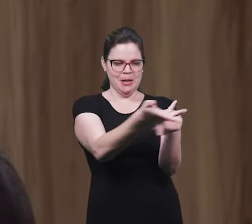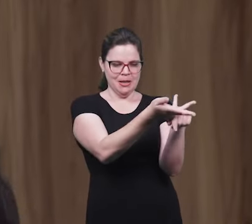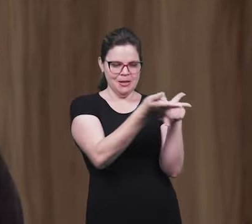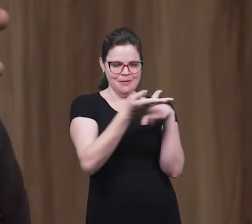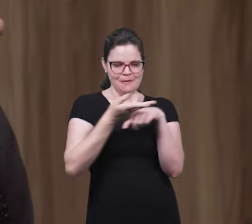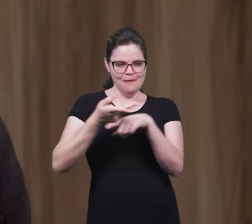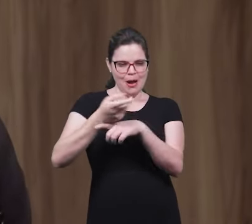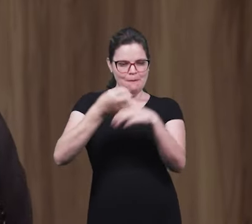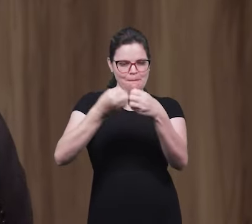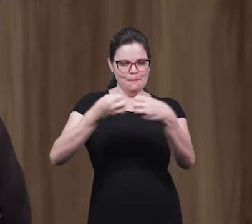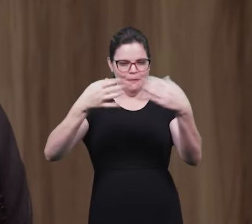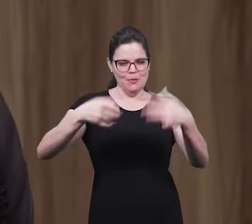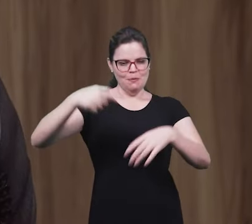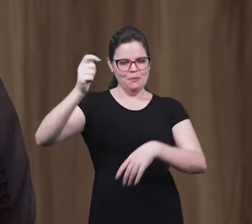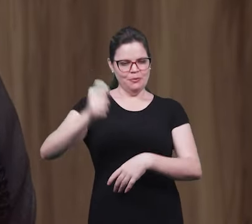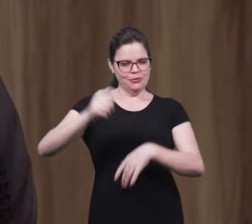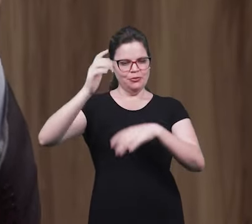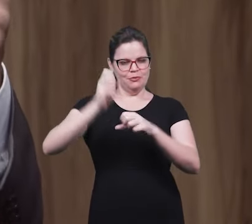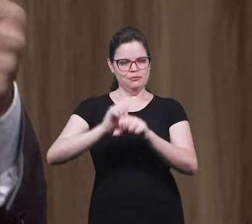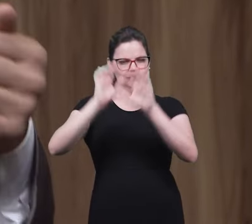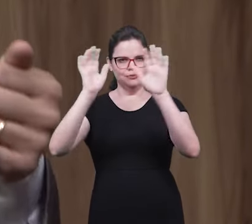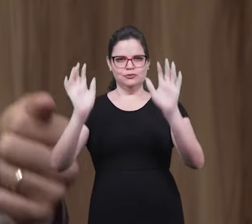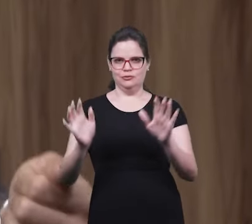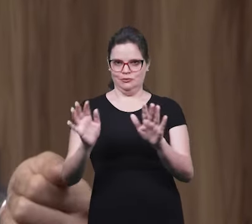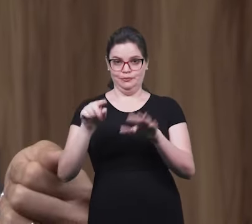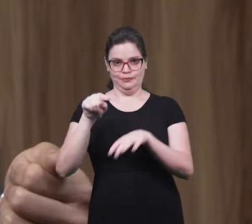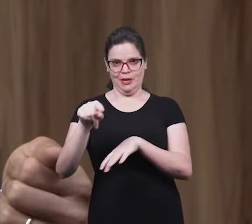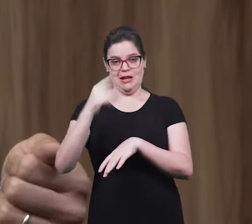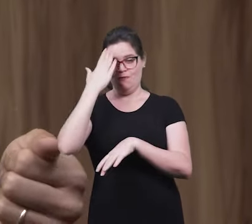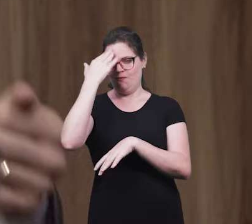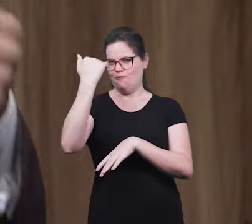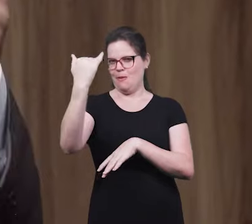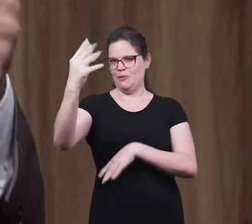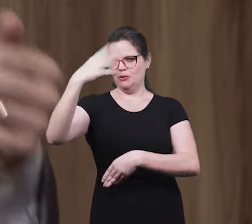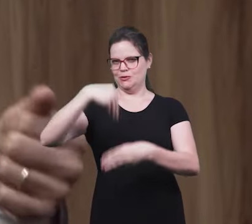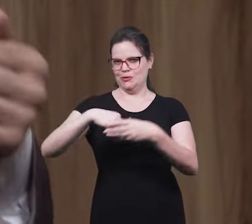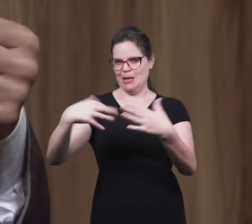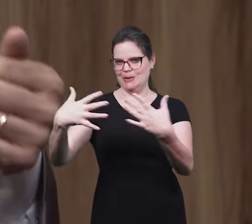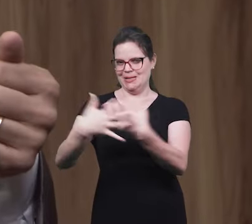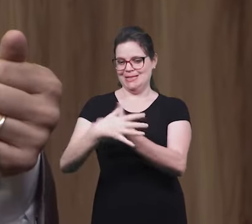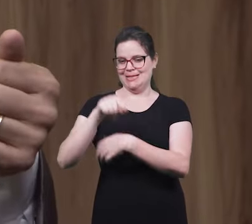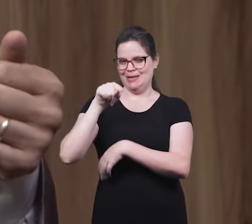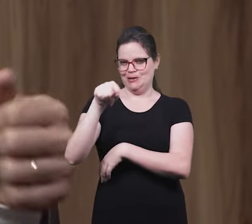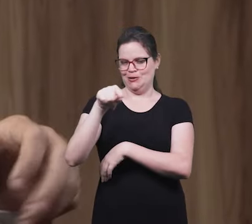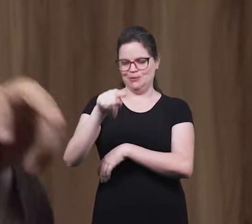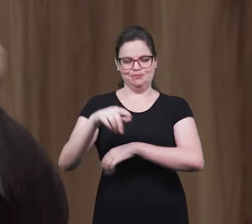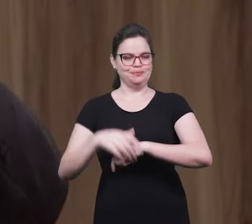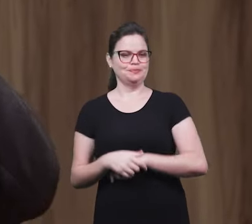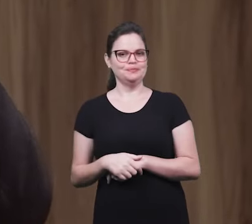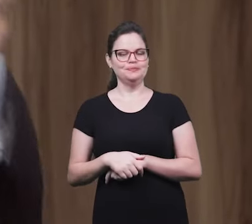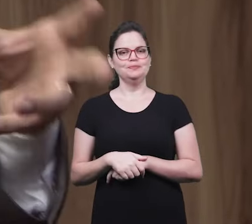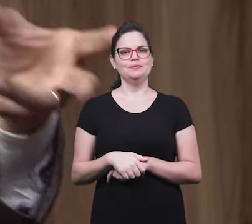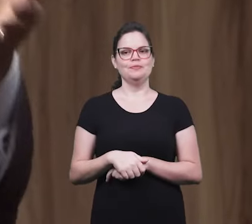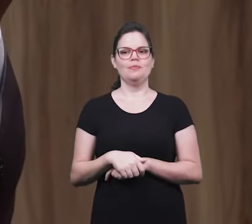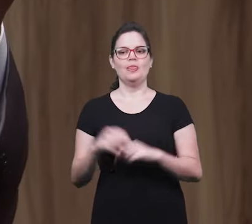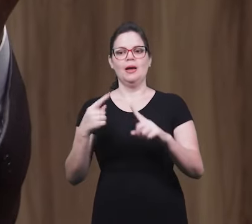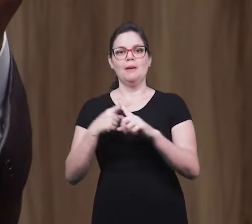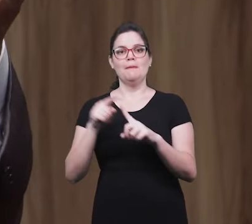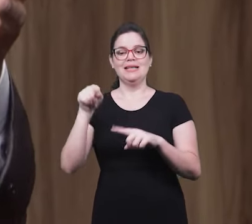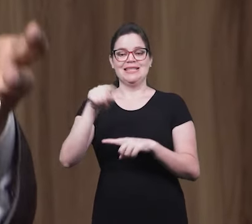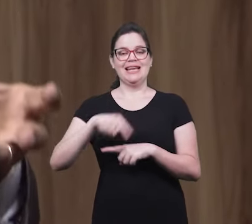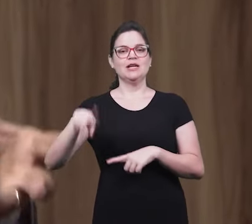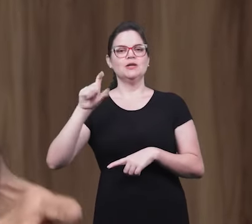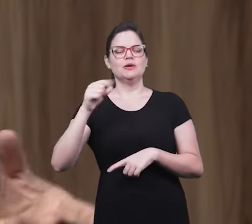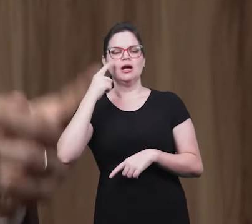era famoso na cidade. Quando Filipe começa a pregar o evangelho, com sinais e prodígios, ele se encanta com os